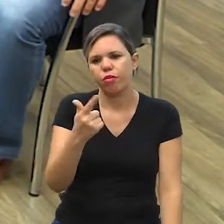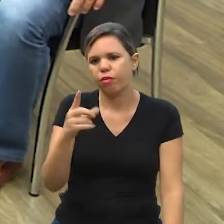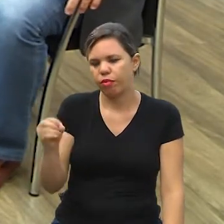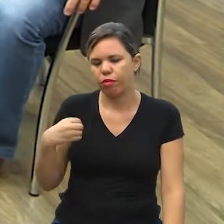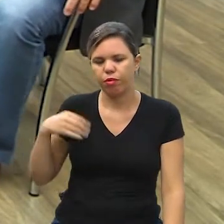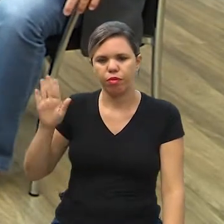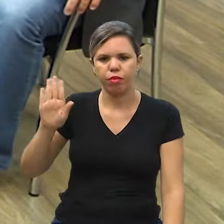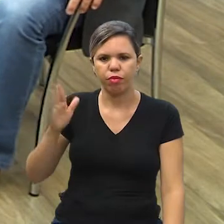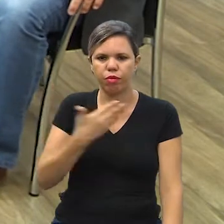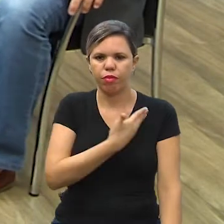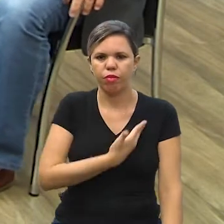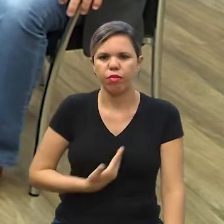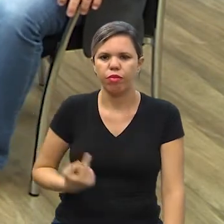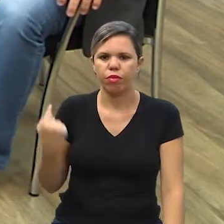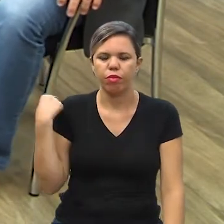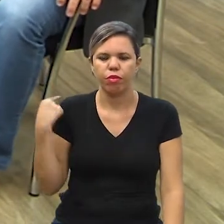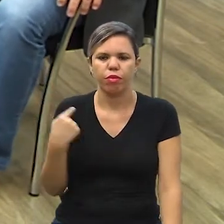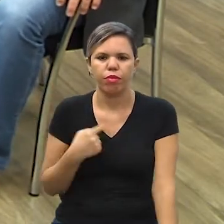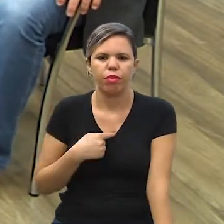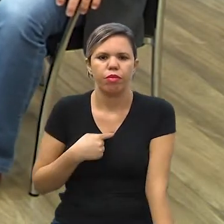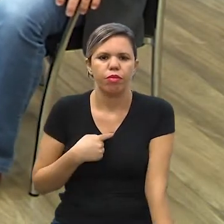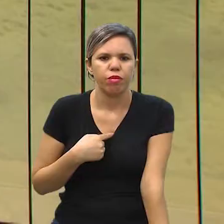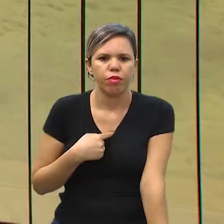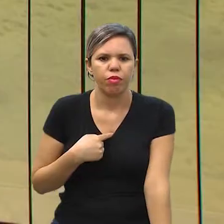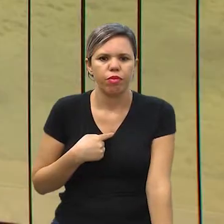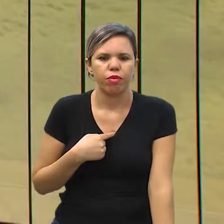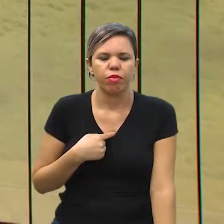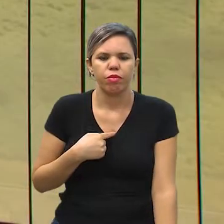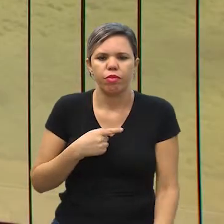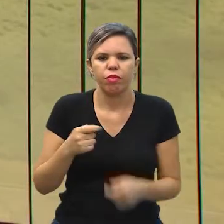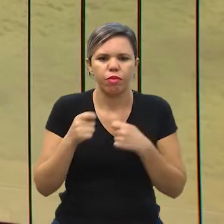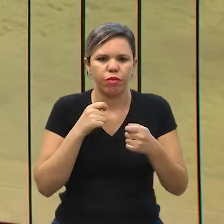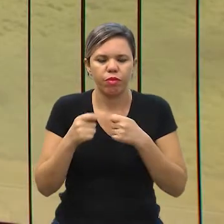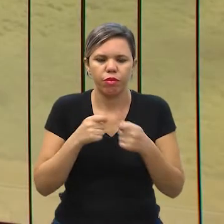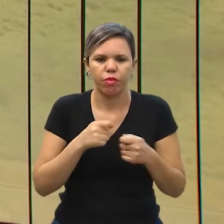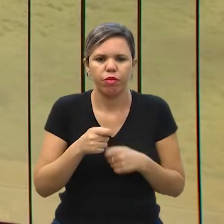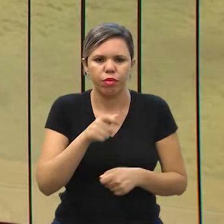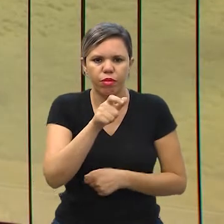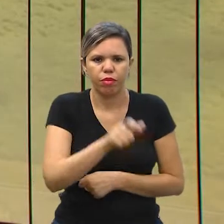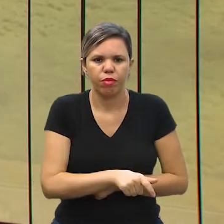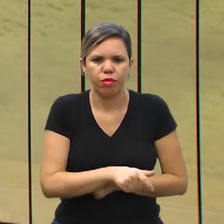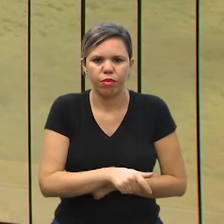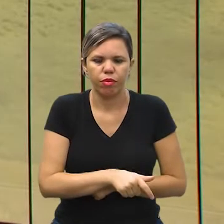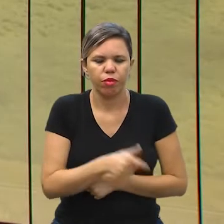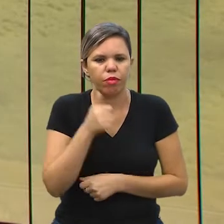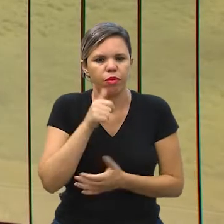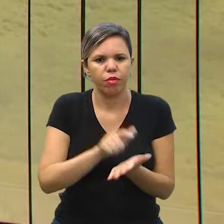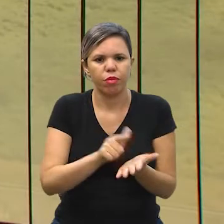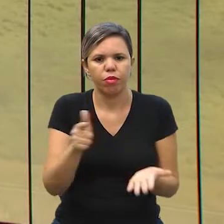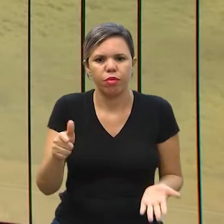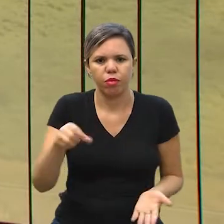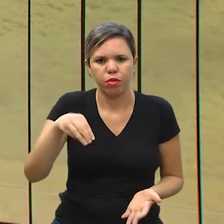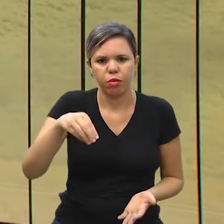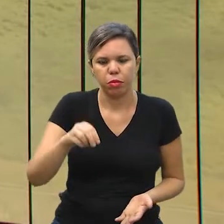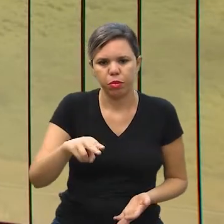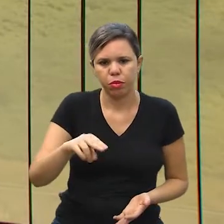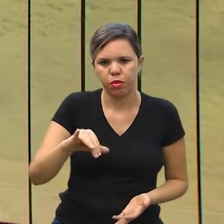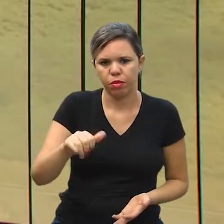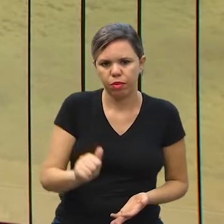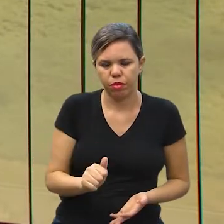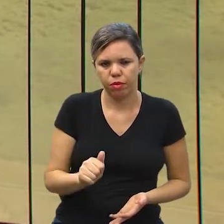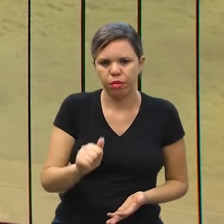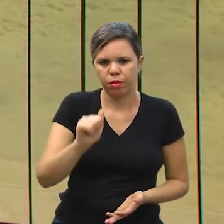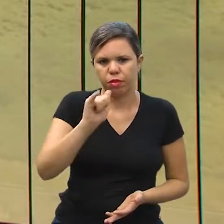2010 que eu fui candidato a Governador eu eu fui entrevistado pela pela jornalista Mônica